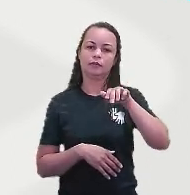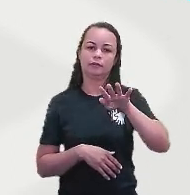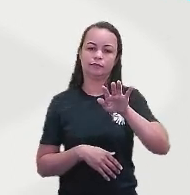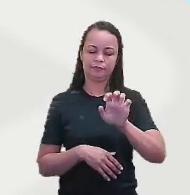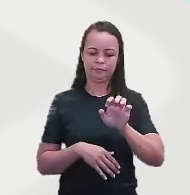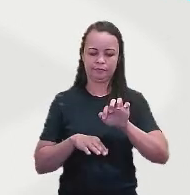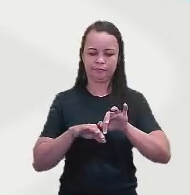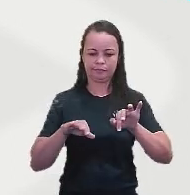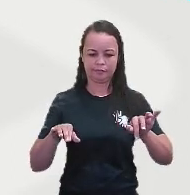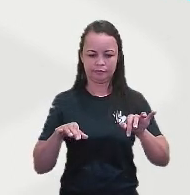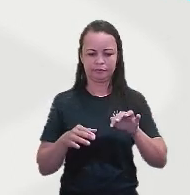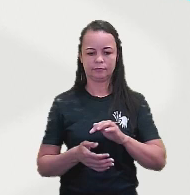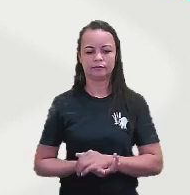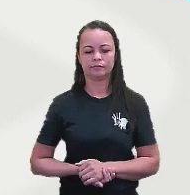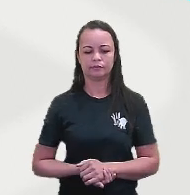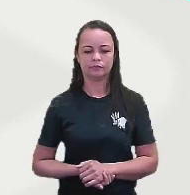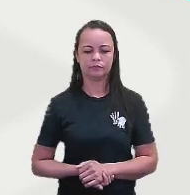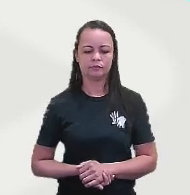Sétima questão.